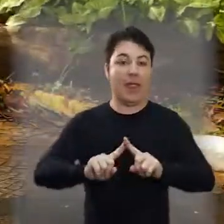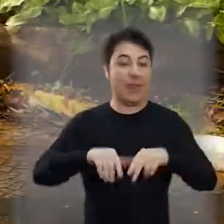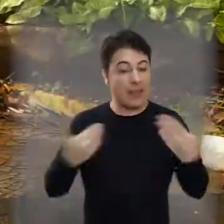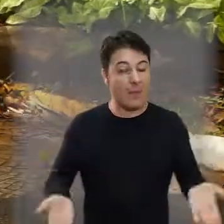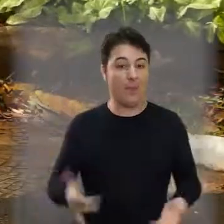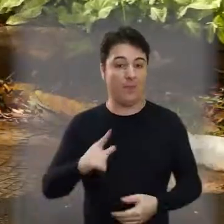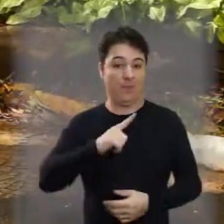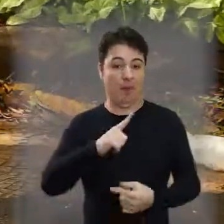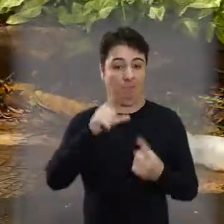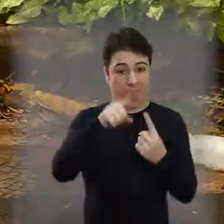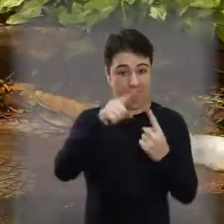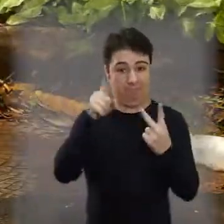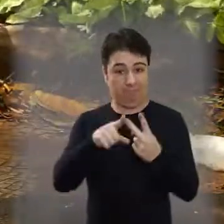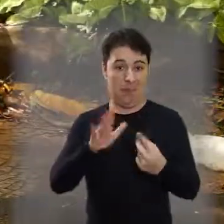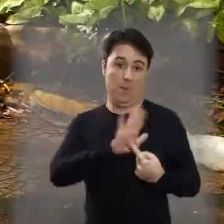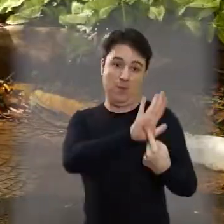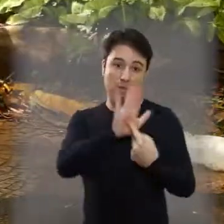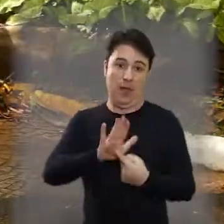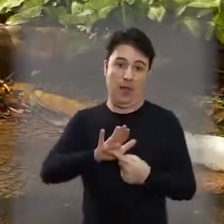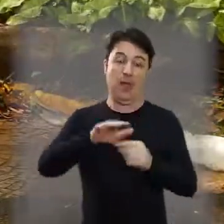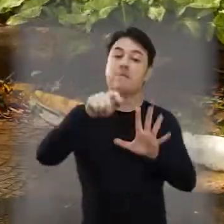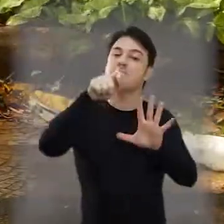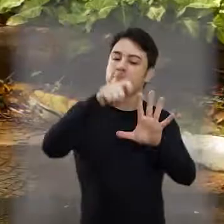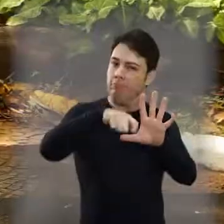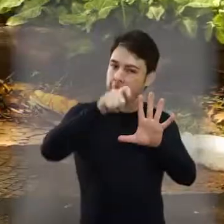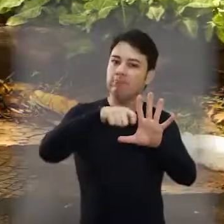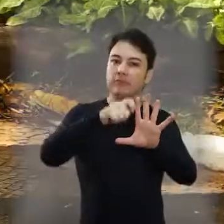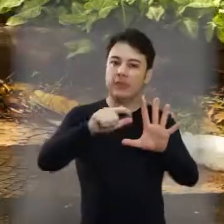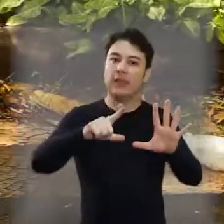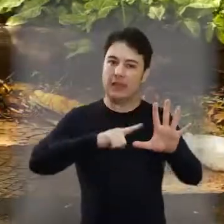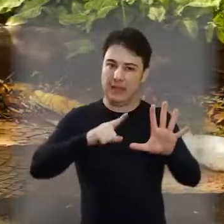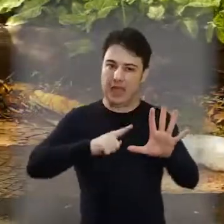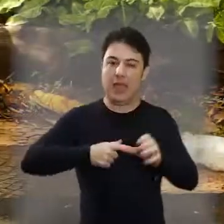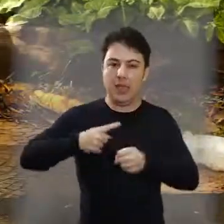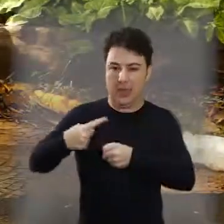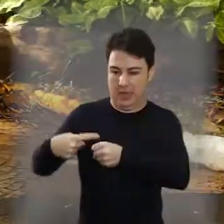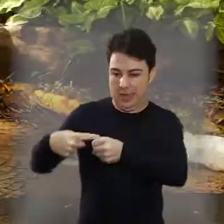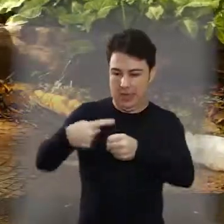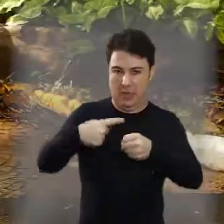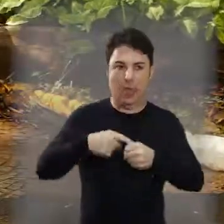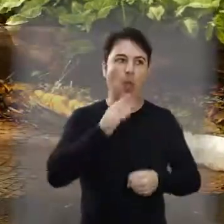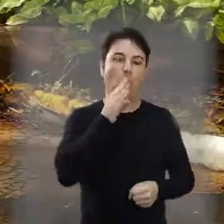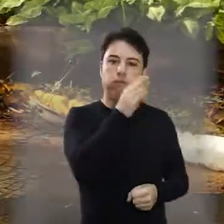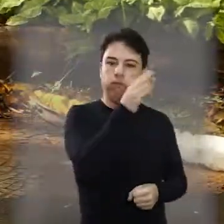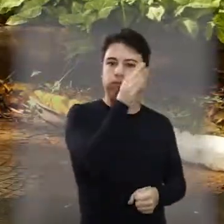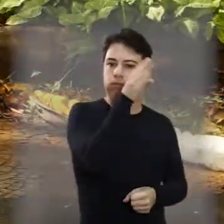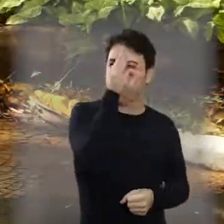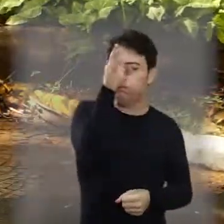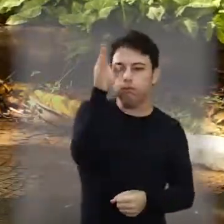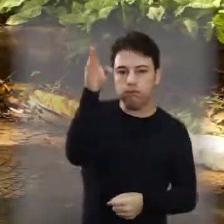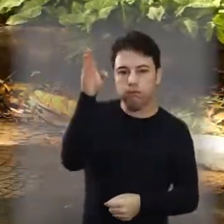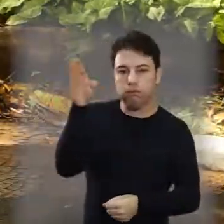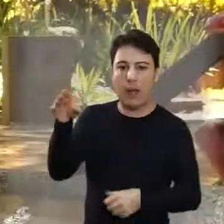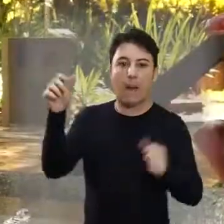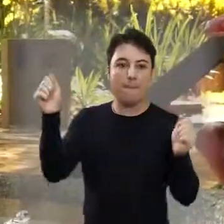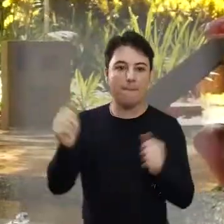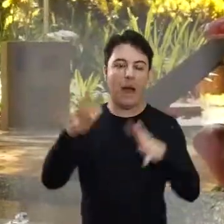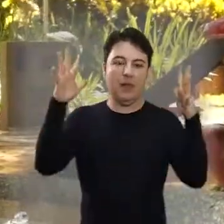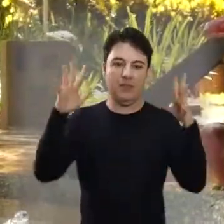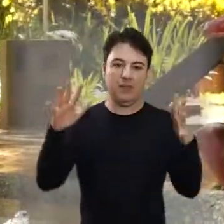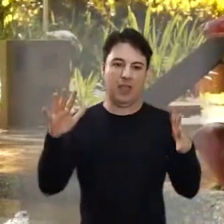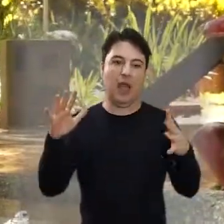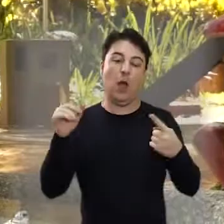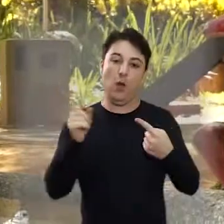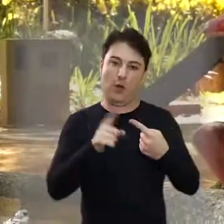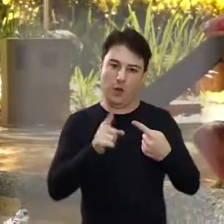trabalha com esses dois estilos de espetáculos, nos eventos, e a gente também tem uma agenda, uma turnê de espetáculos